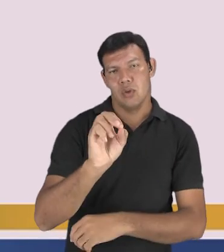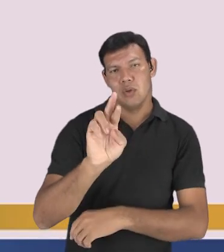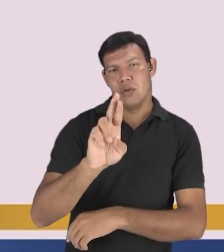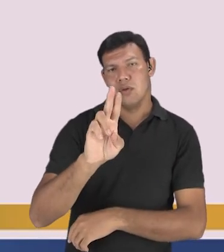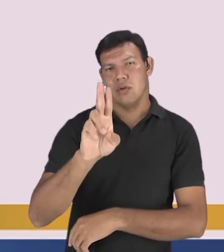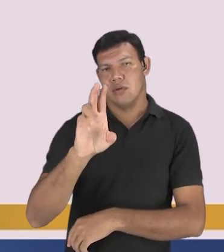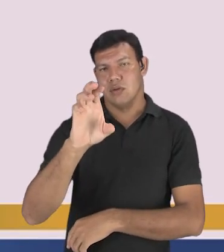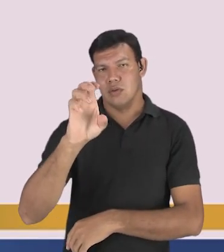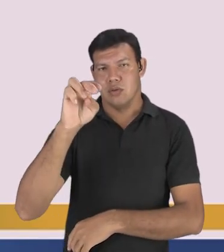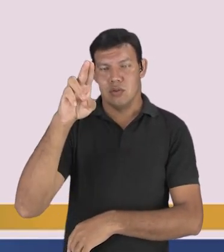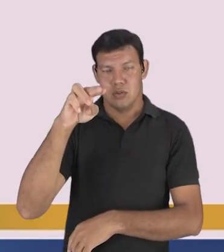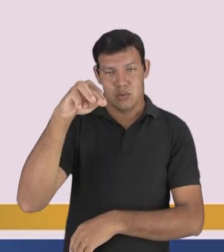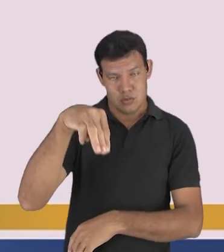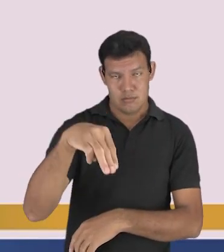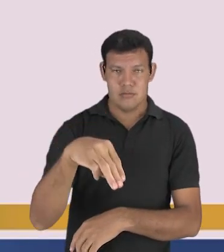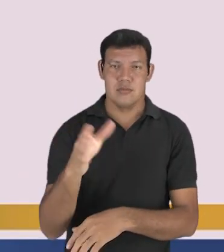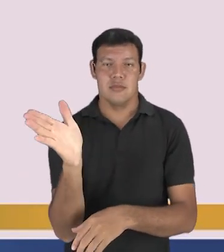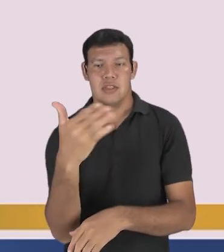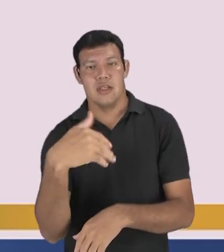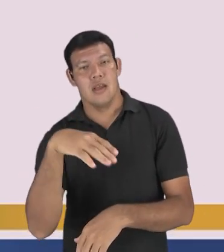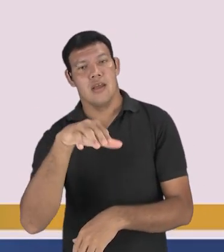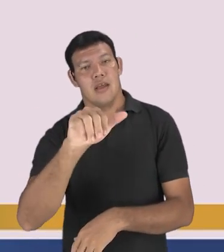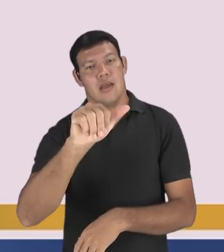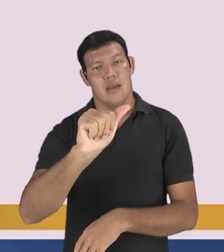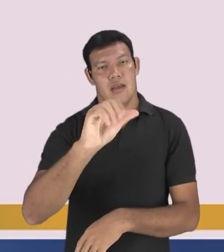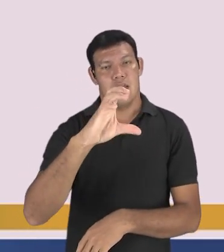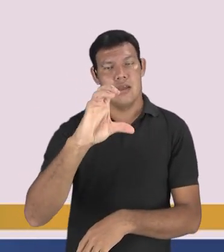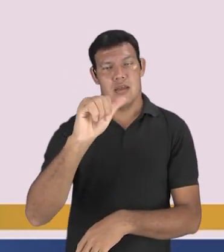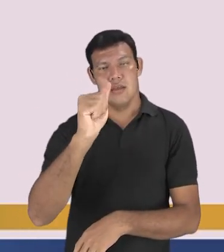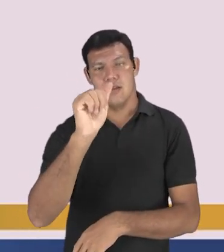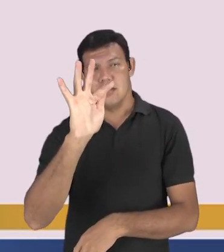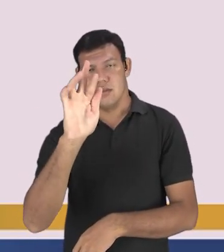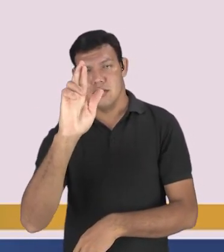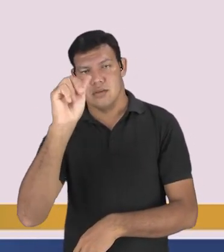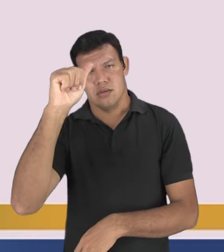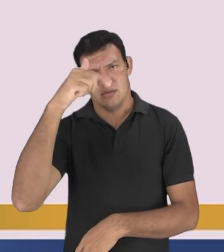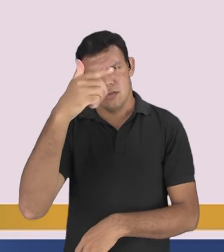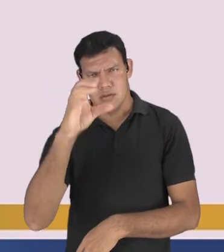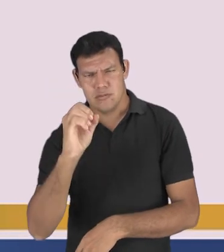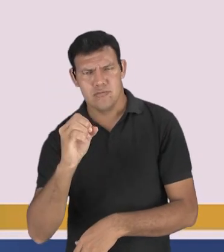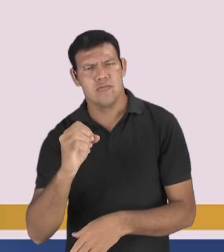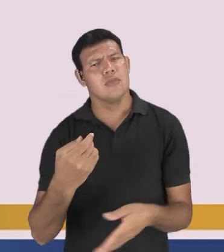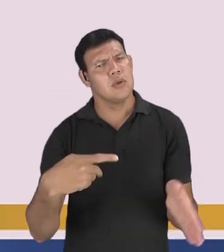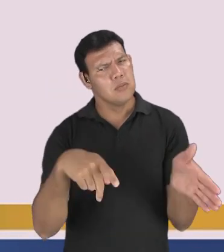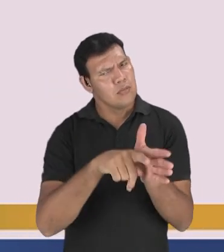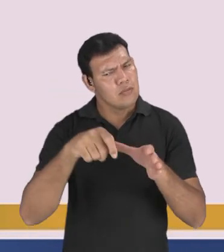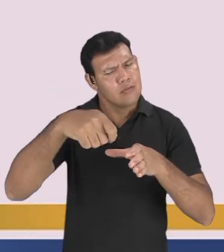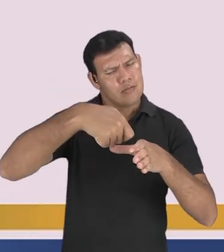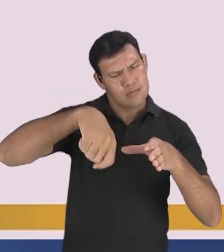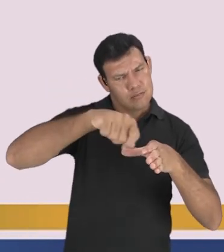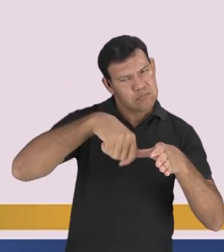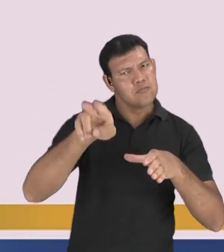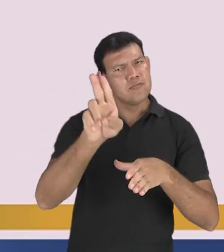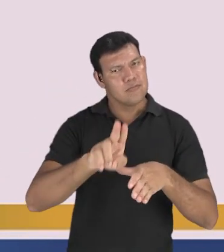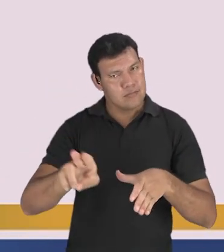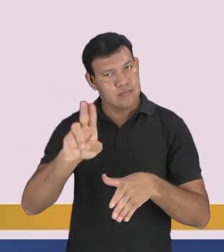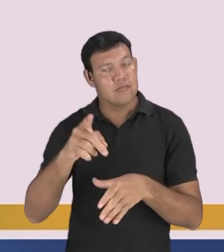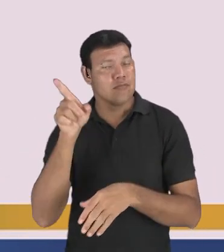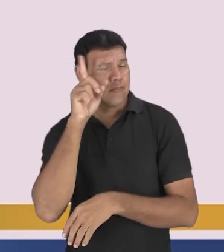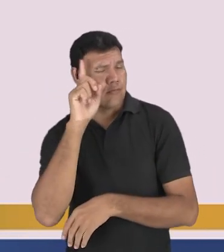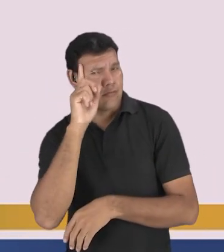geralmente eles usam tintas naturais. O jenipapo, que dá a coloração mais escura na pele, e também